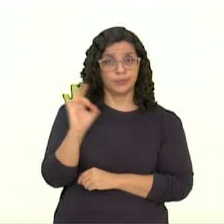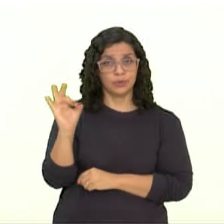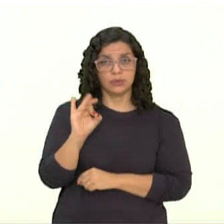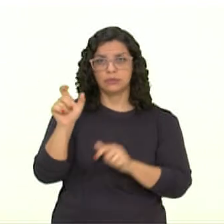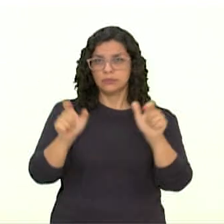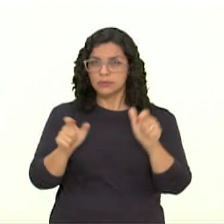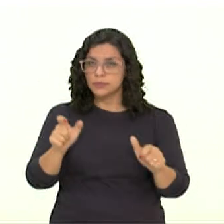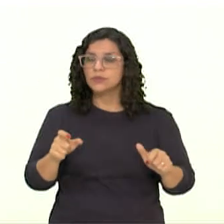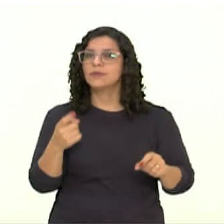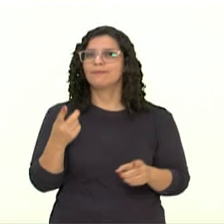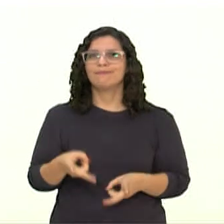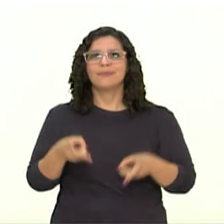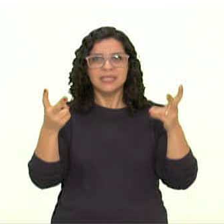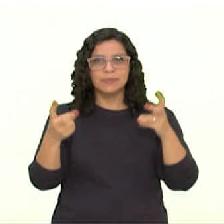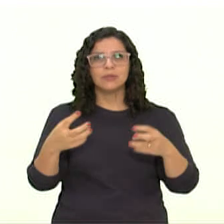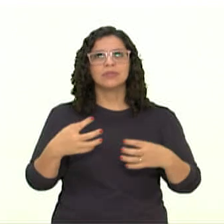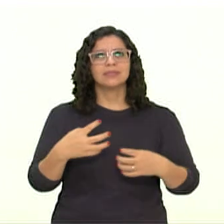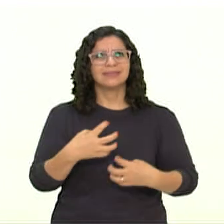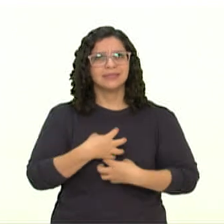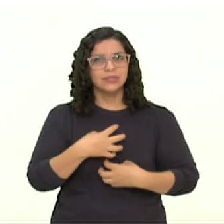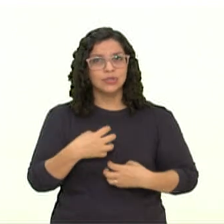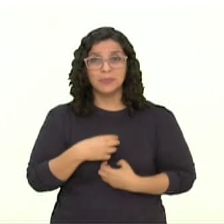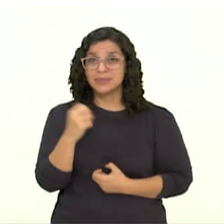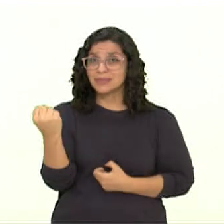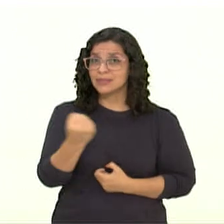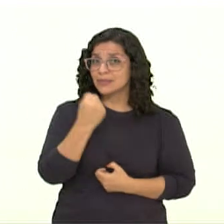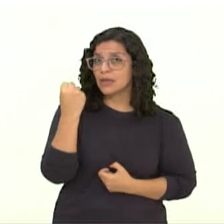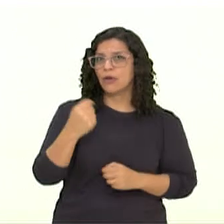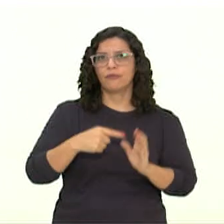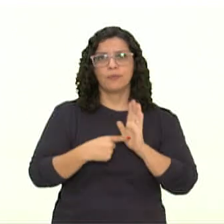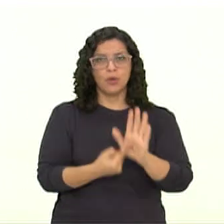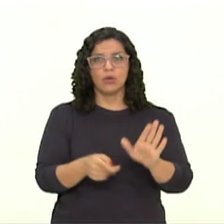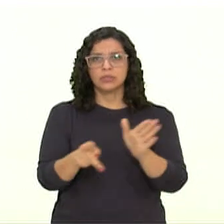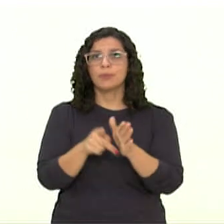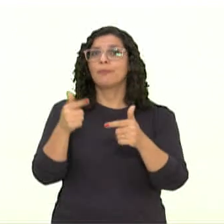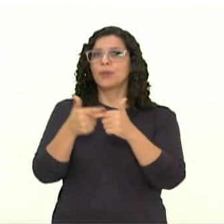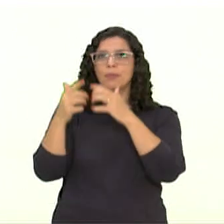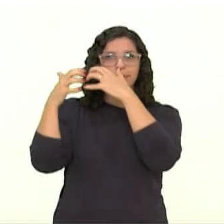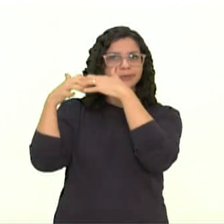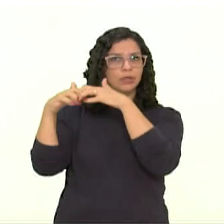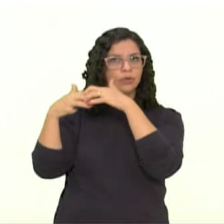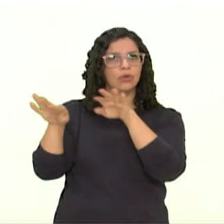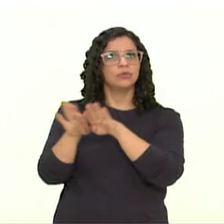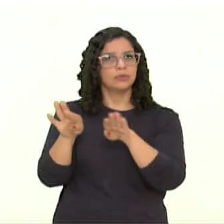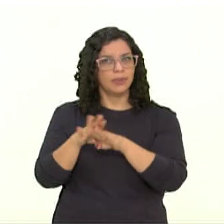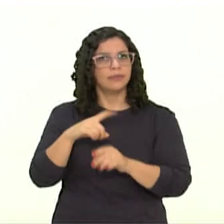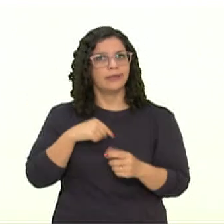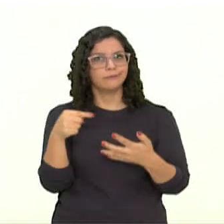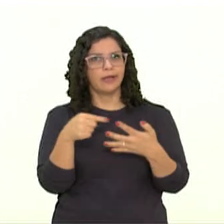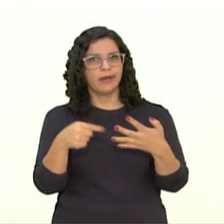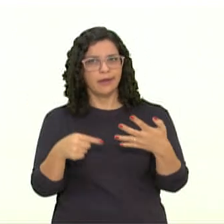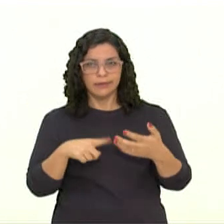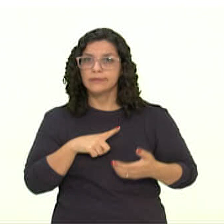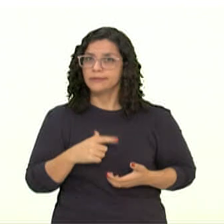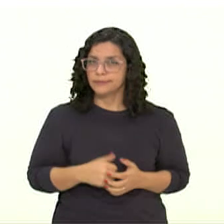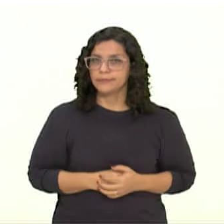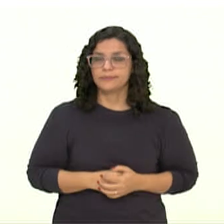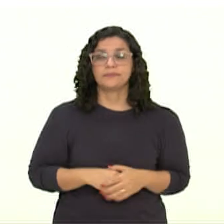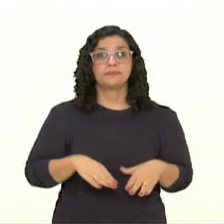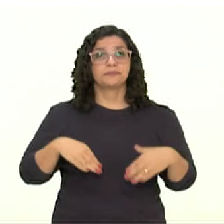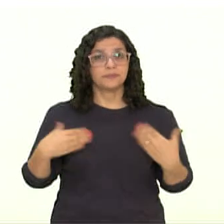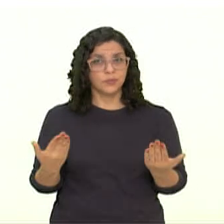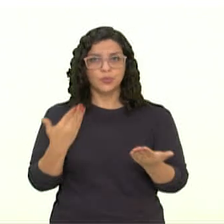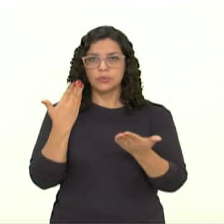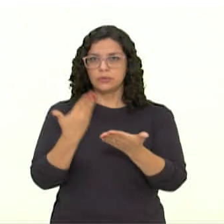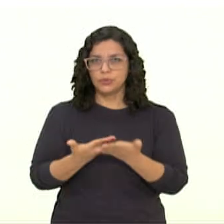88% deles sintomas severos que tiveram manifestações neurológicas de diversos tipos, tá? Diversos tipos. Então, com